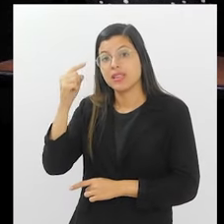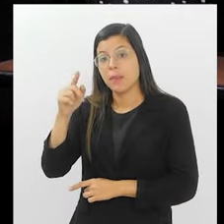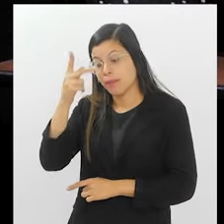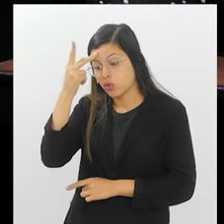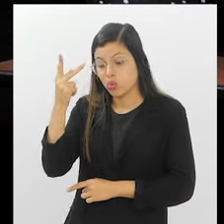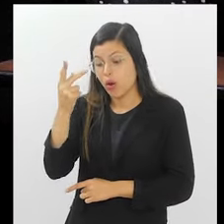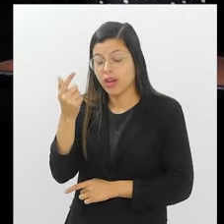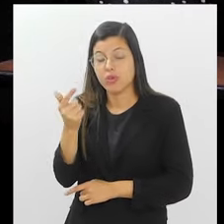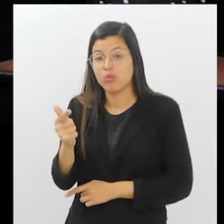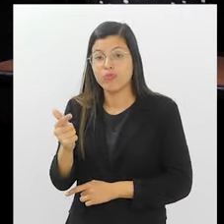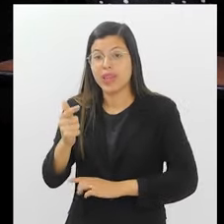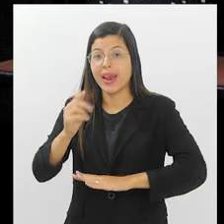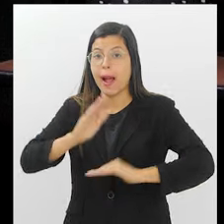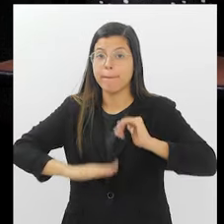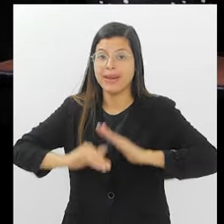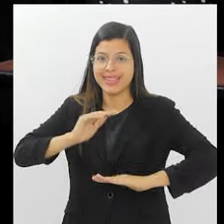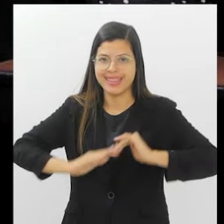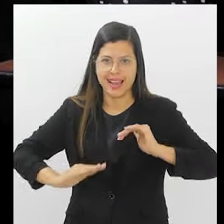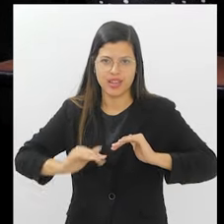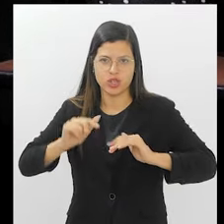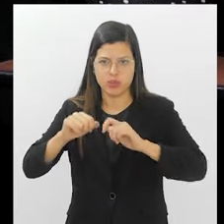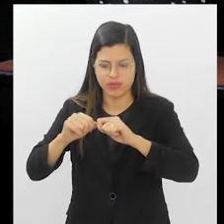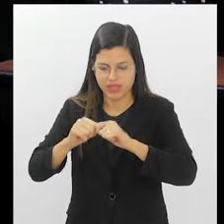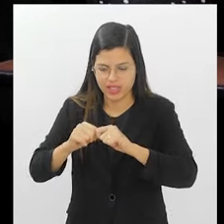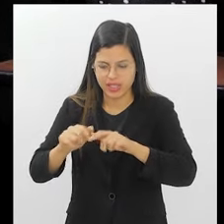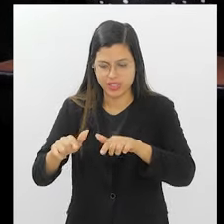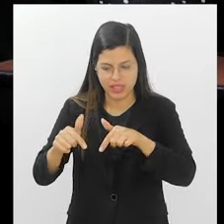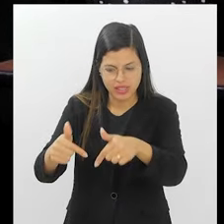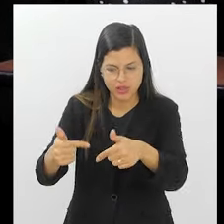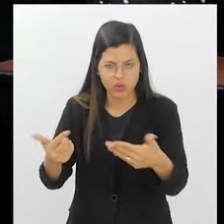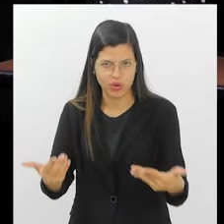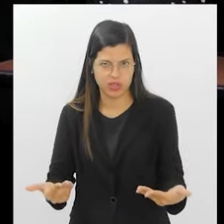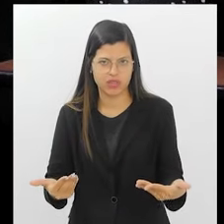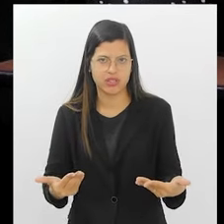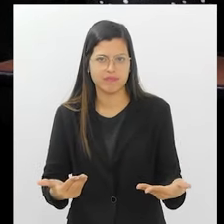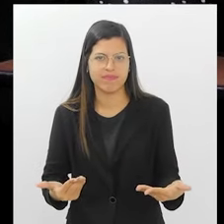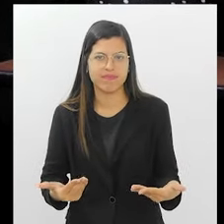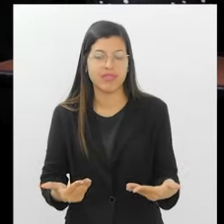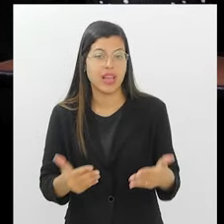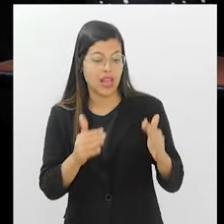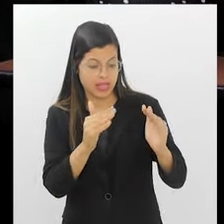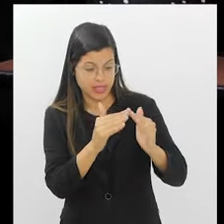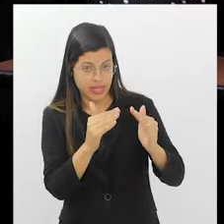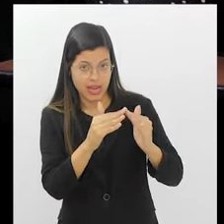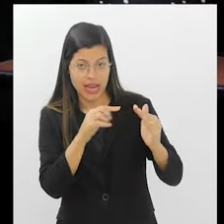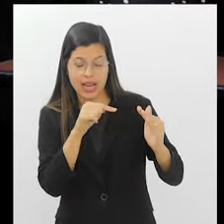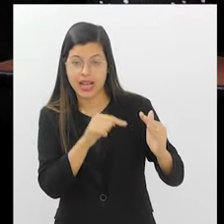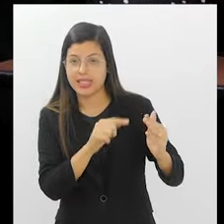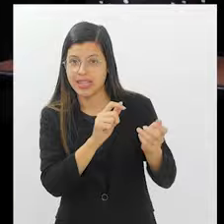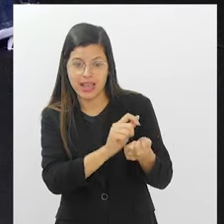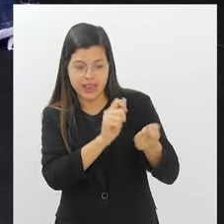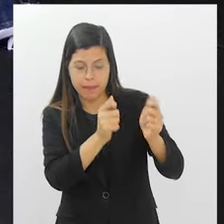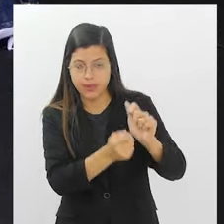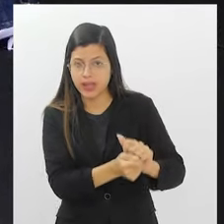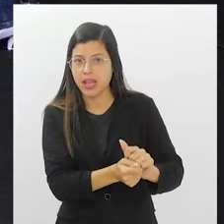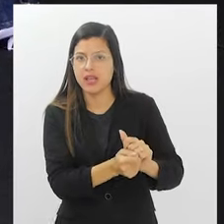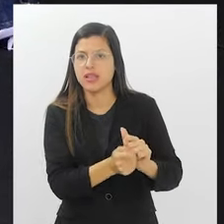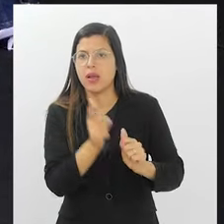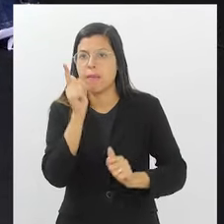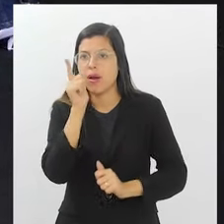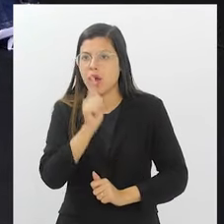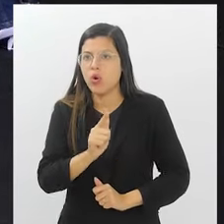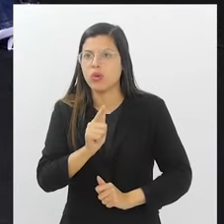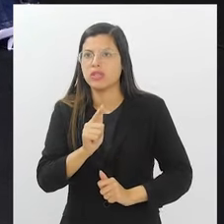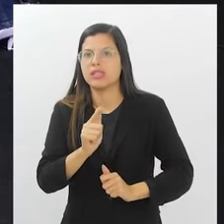não tem as habilidades para fazer isso, tá? Aí você passa a prestar atenção, né? Então, essa casa funcional é para ela